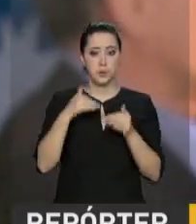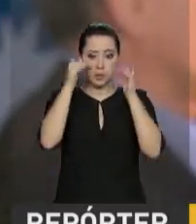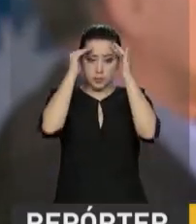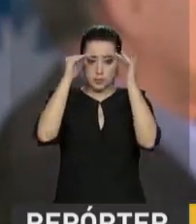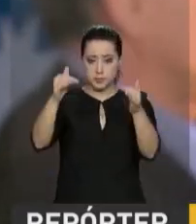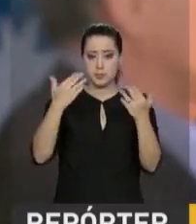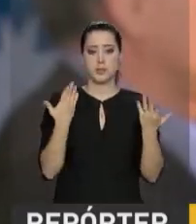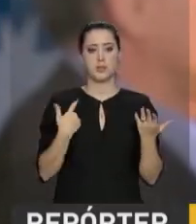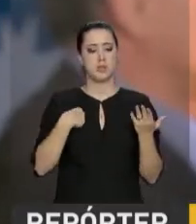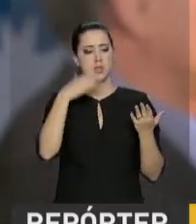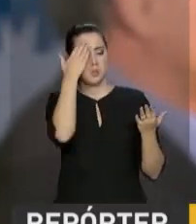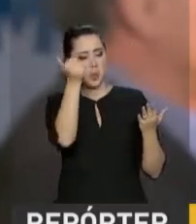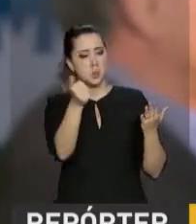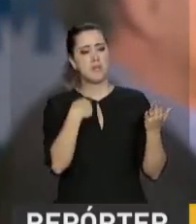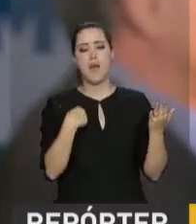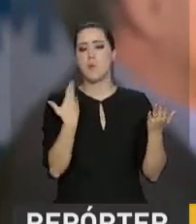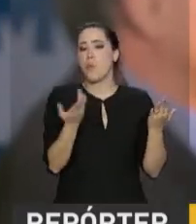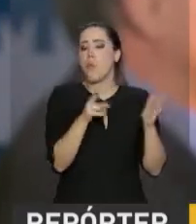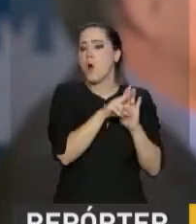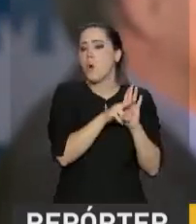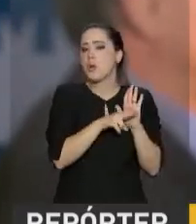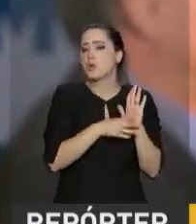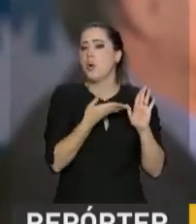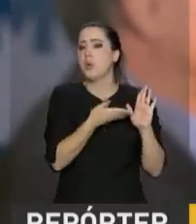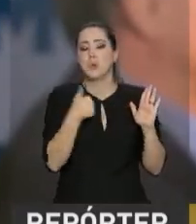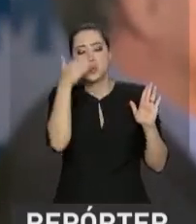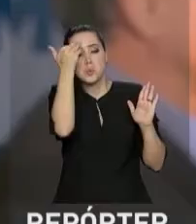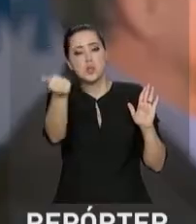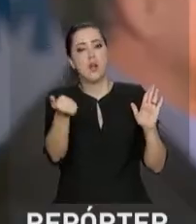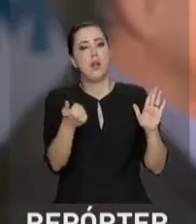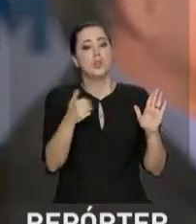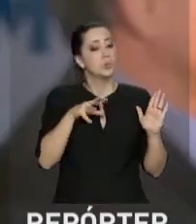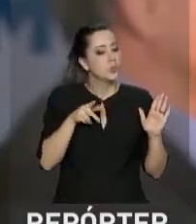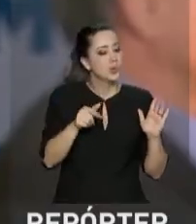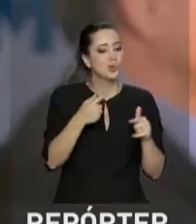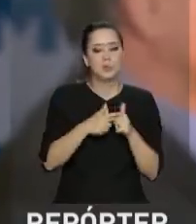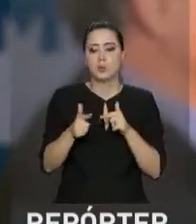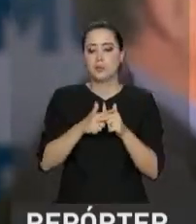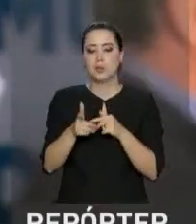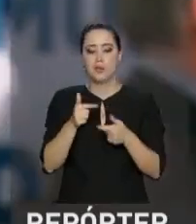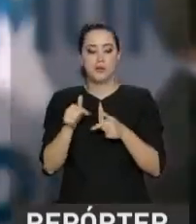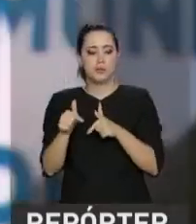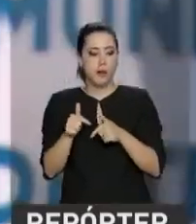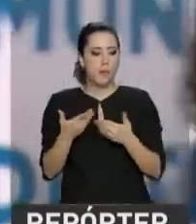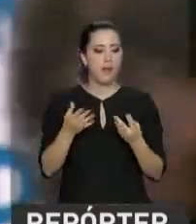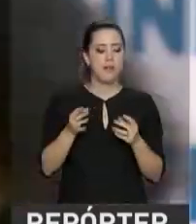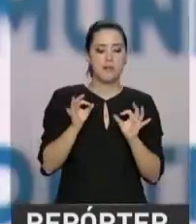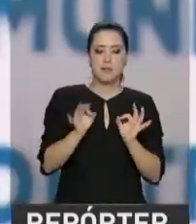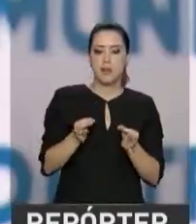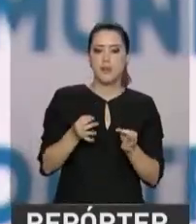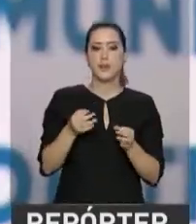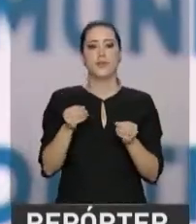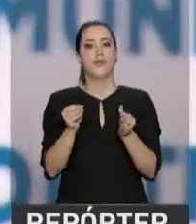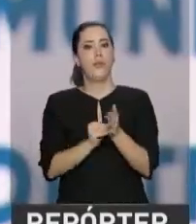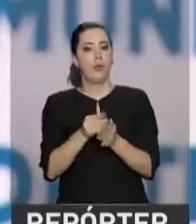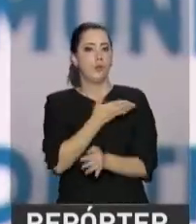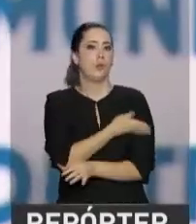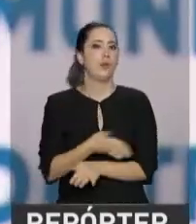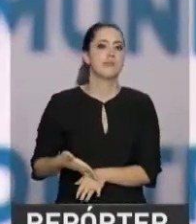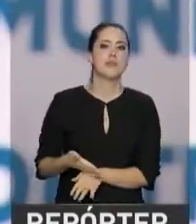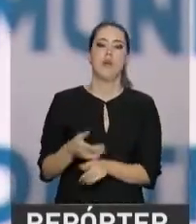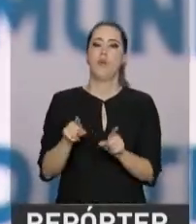porque não está integrado a todo o peso da própria gestão de trânsito a falta de atuação a falta de educação a falta de fiscalização